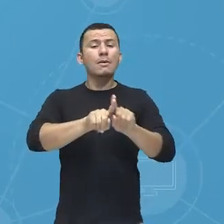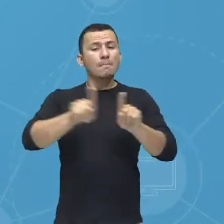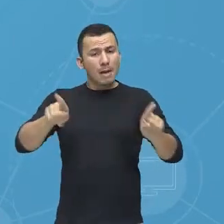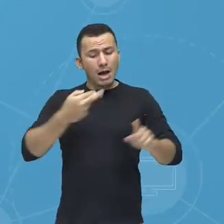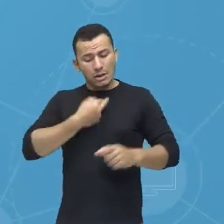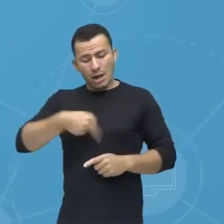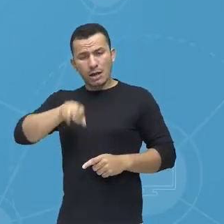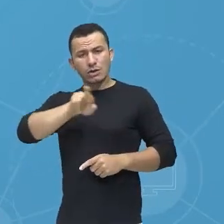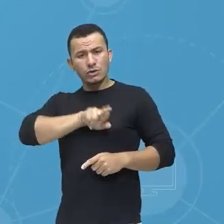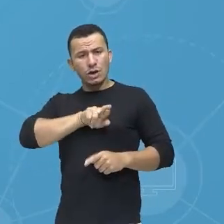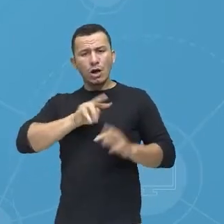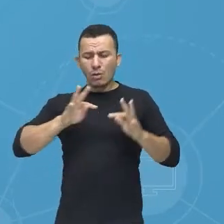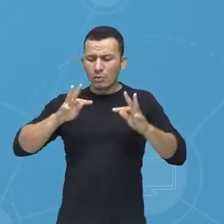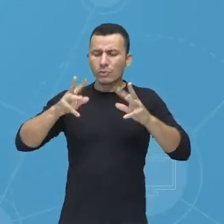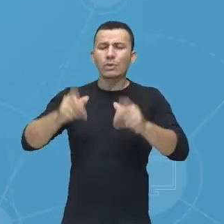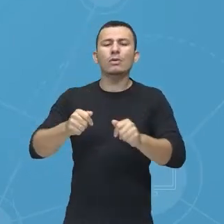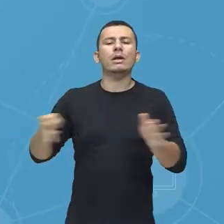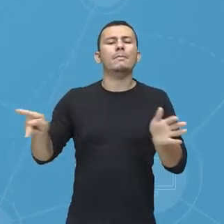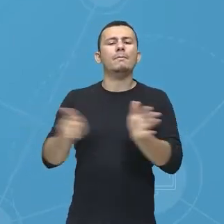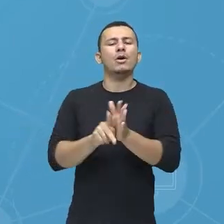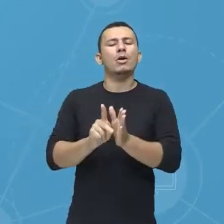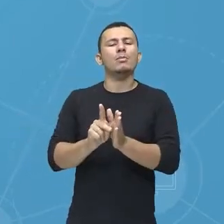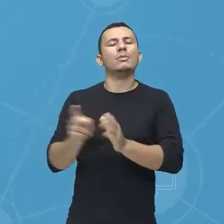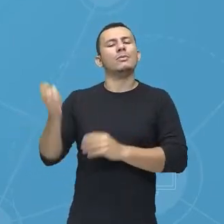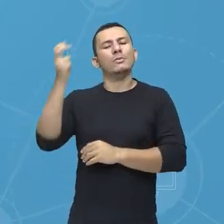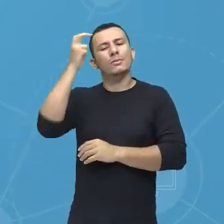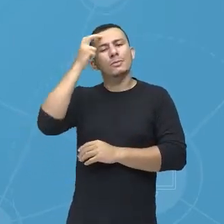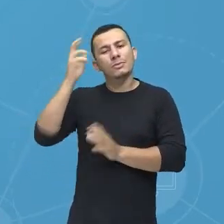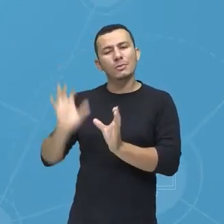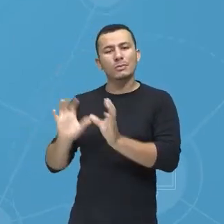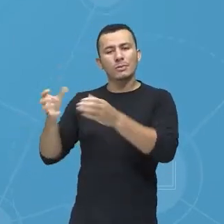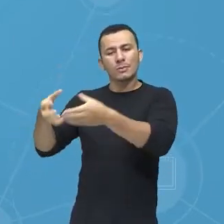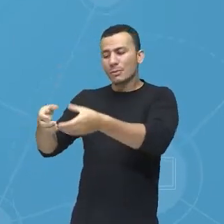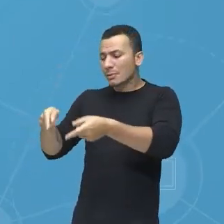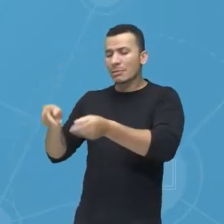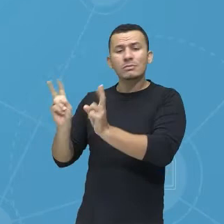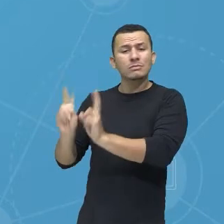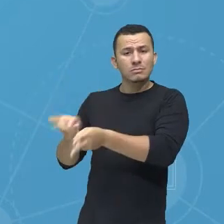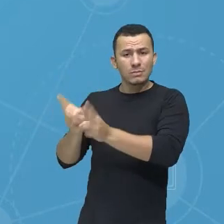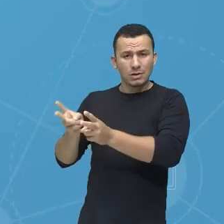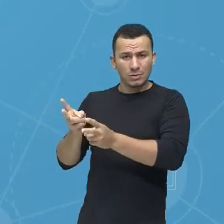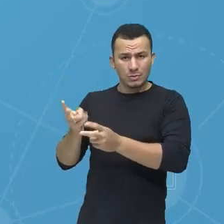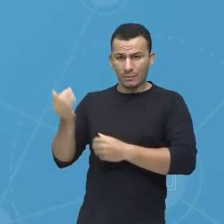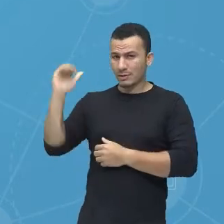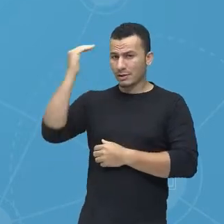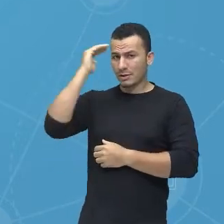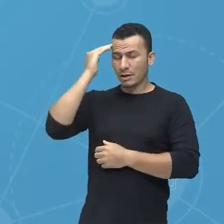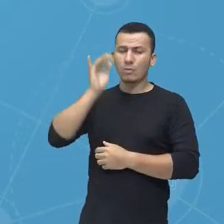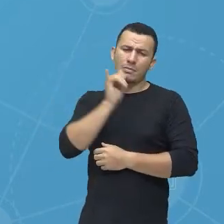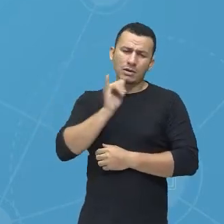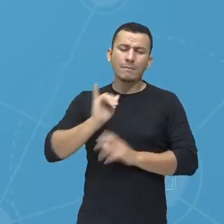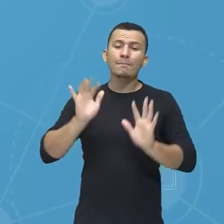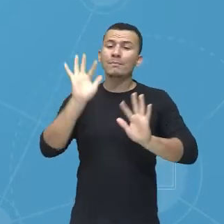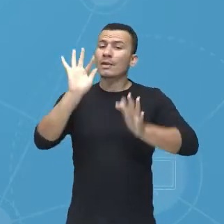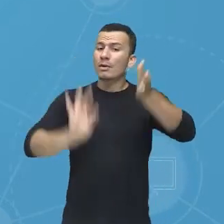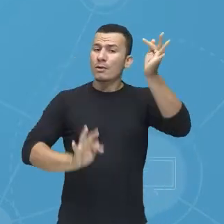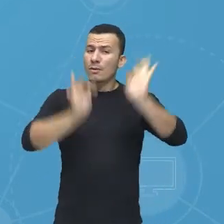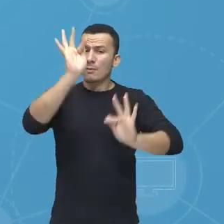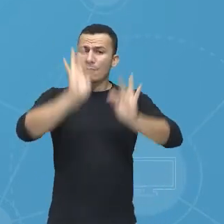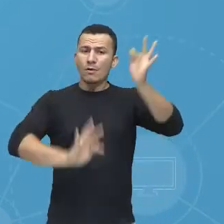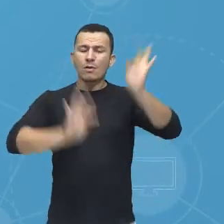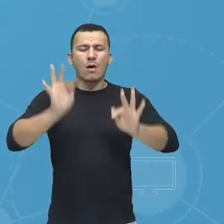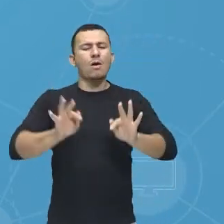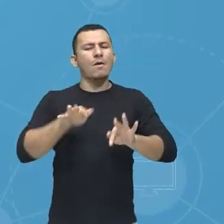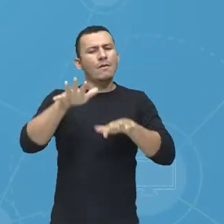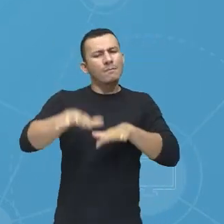fazem parte da cultura daquele povo. Deu para vocês entenderem o folclore? As